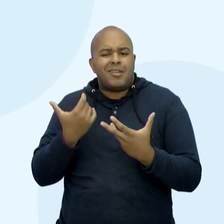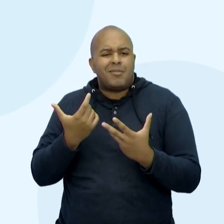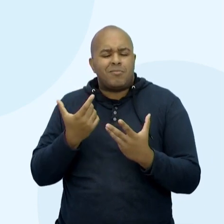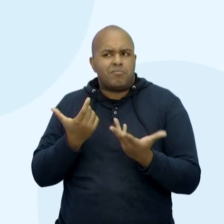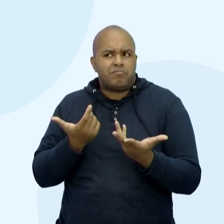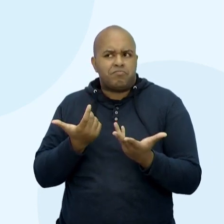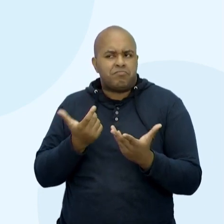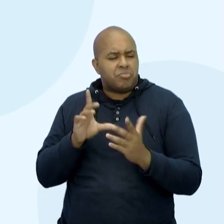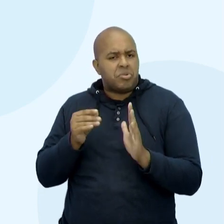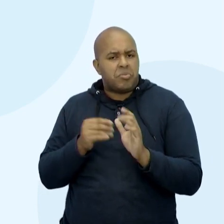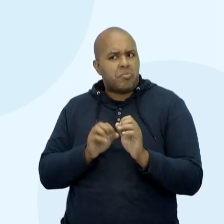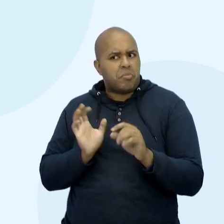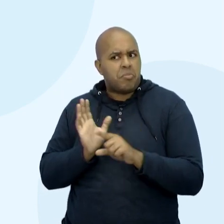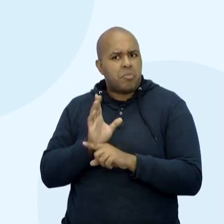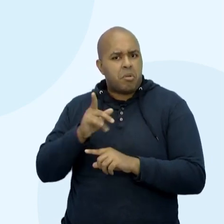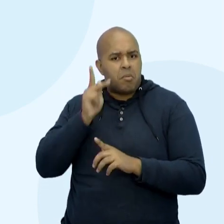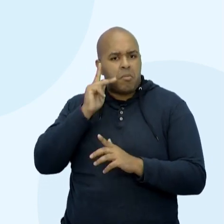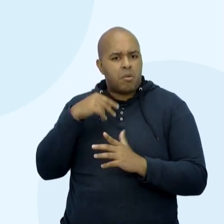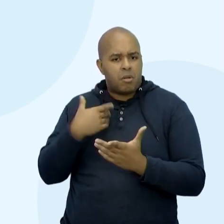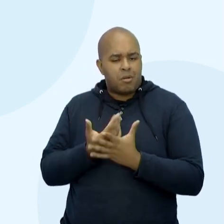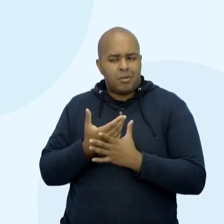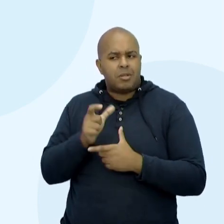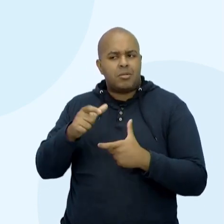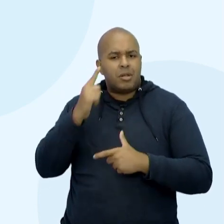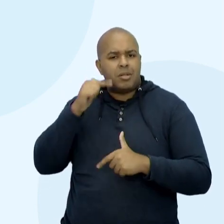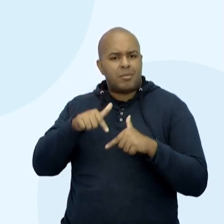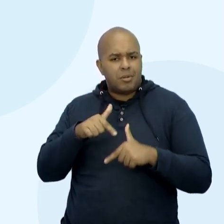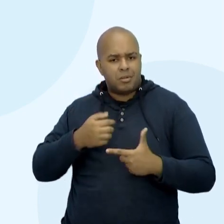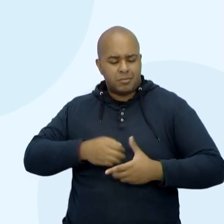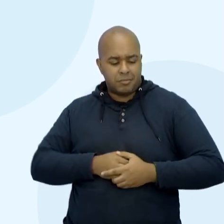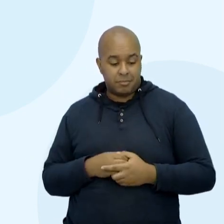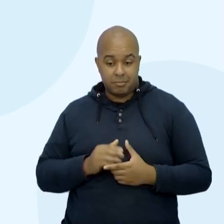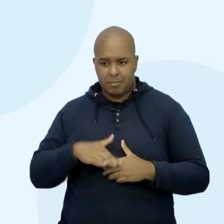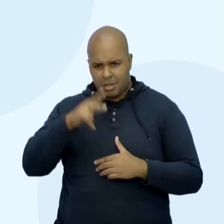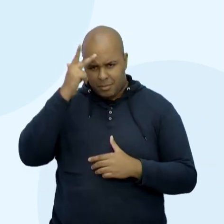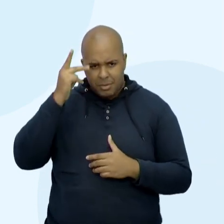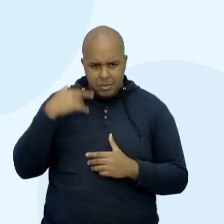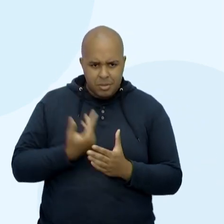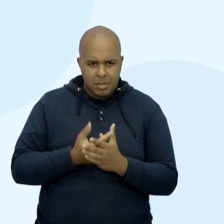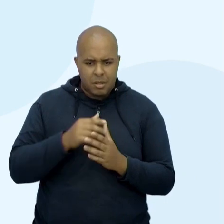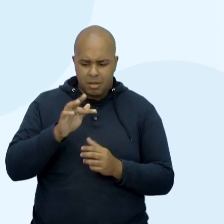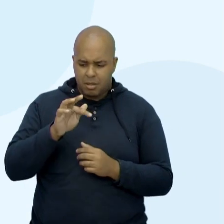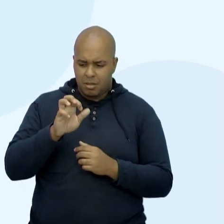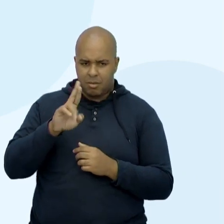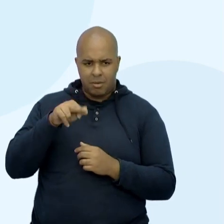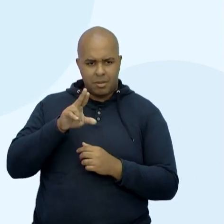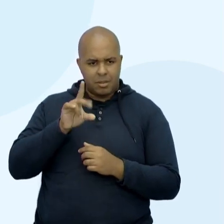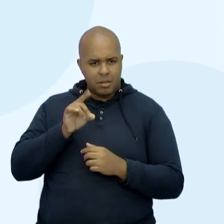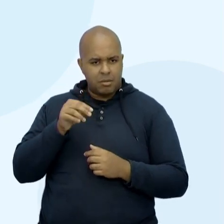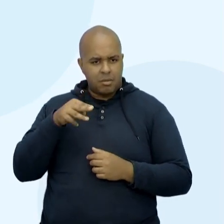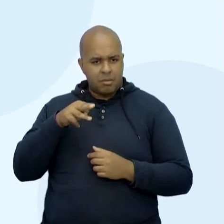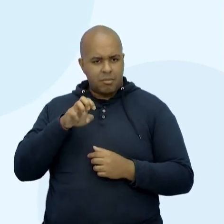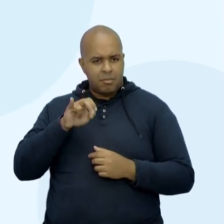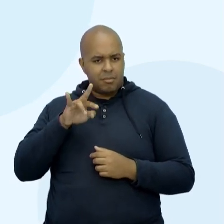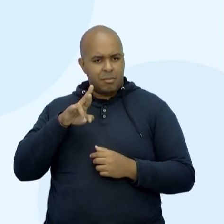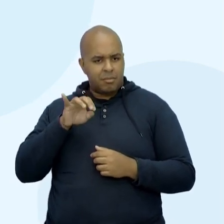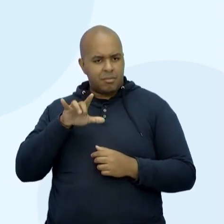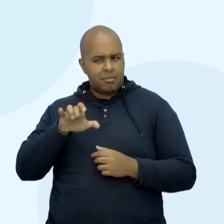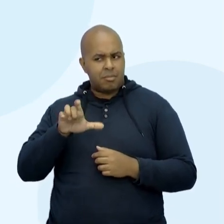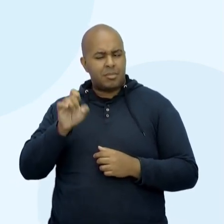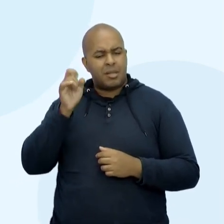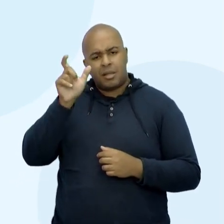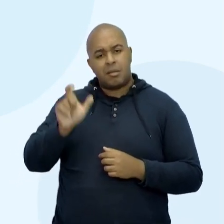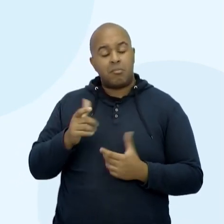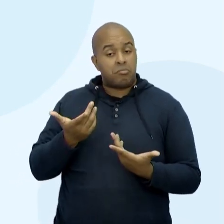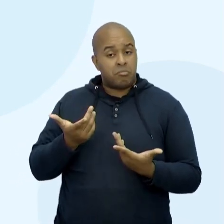ele proporcionou? Onde ele trabalhou, né? Mais gente, Fernando Meirelles. Quem é esse